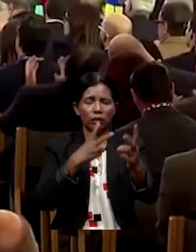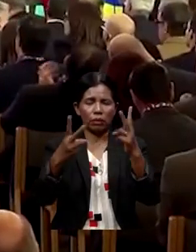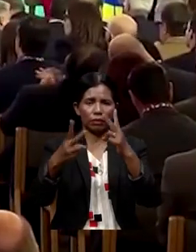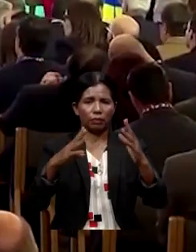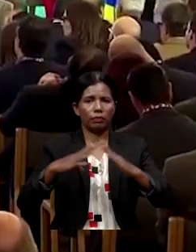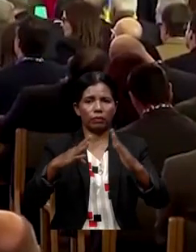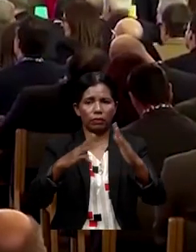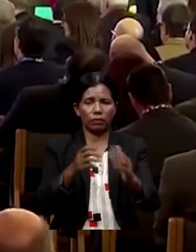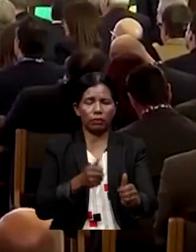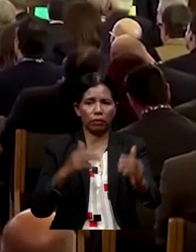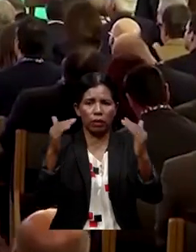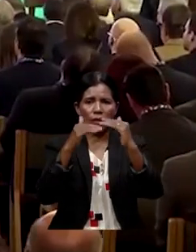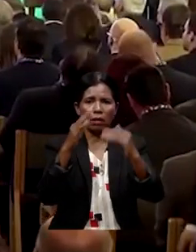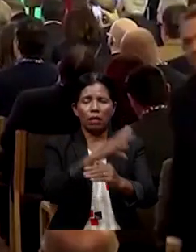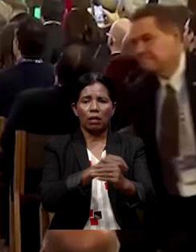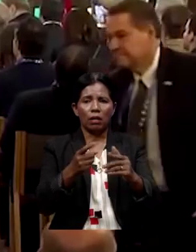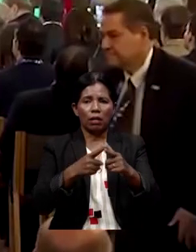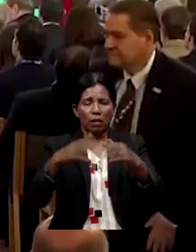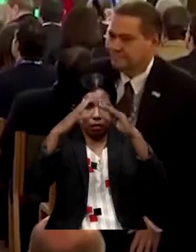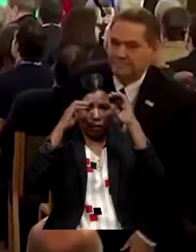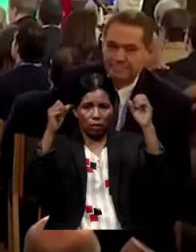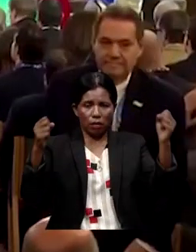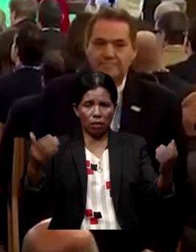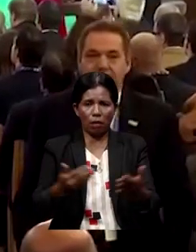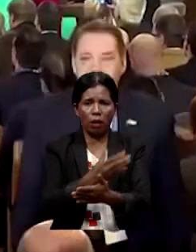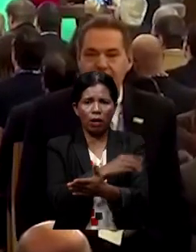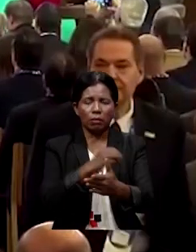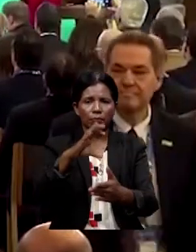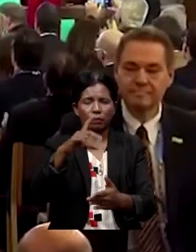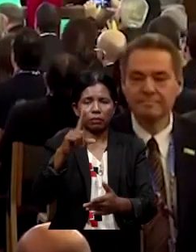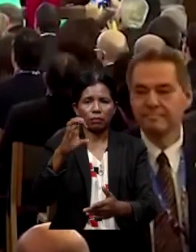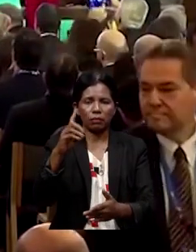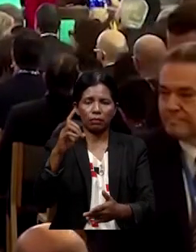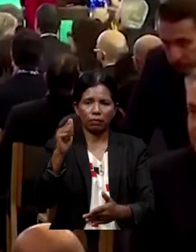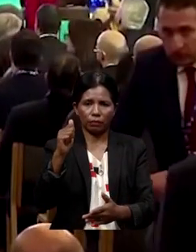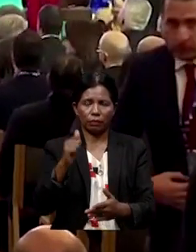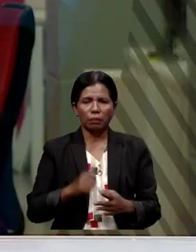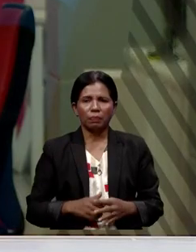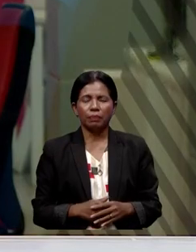México, retuir cerimônia tomada posse para presidente Fon, Claudia Sheinbaum.